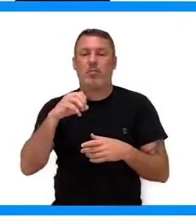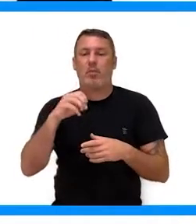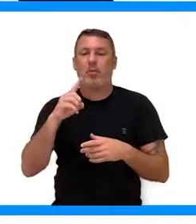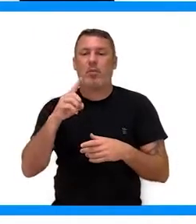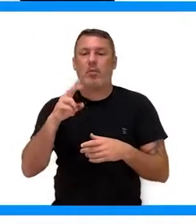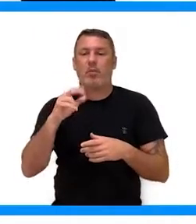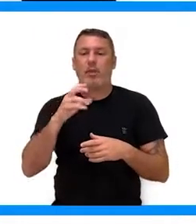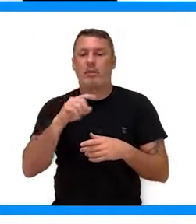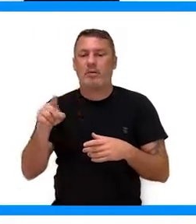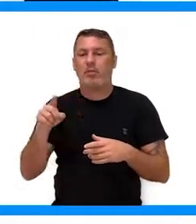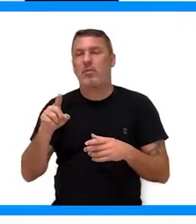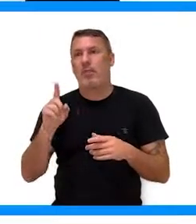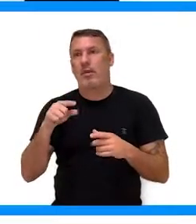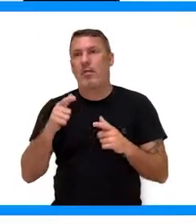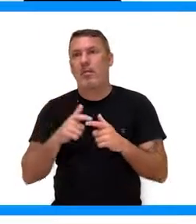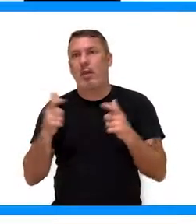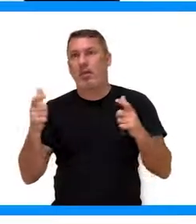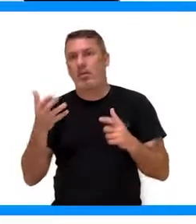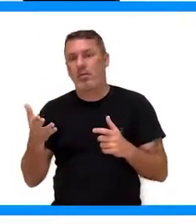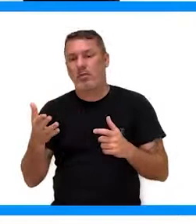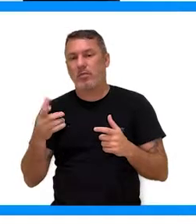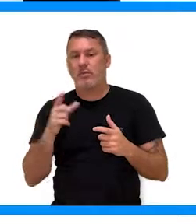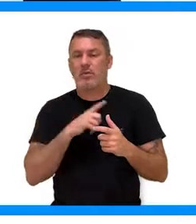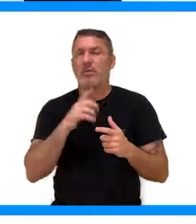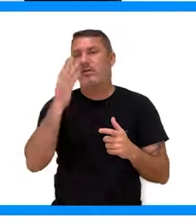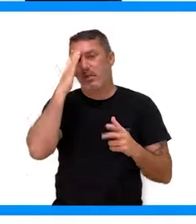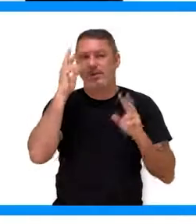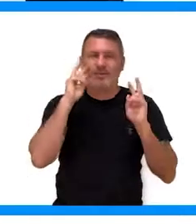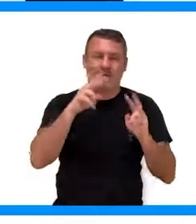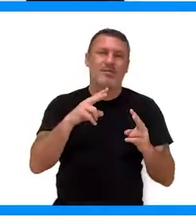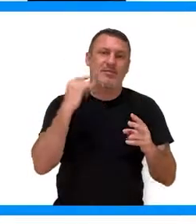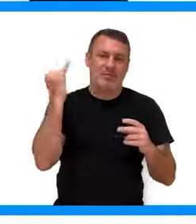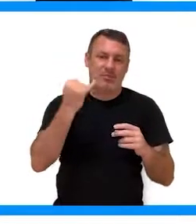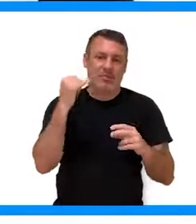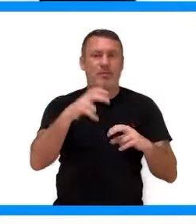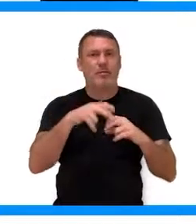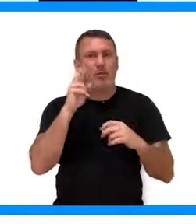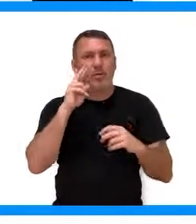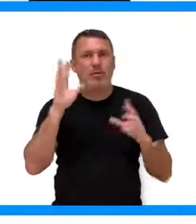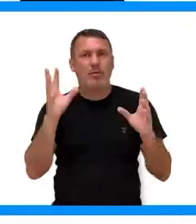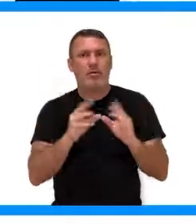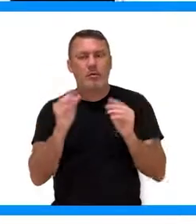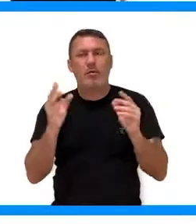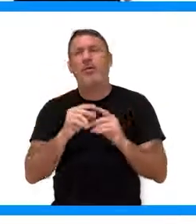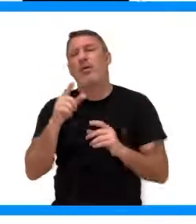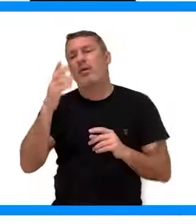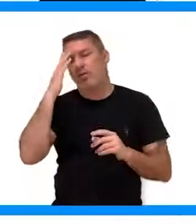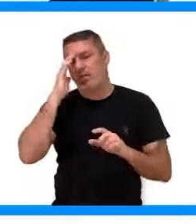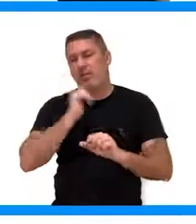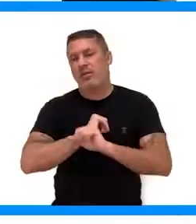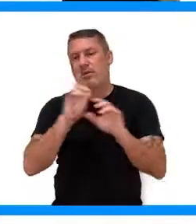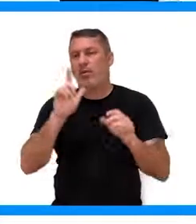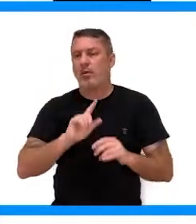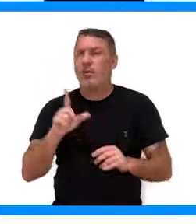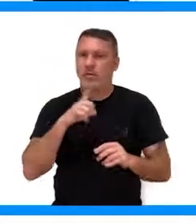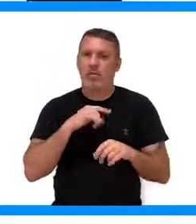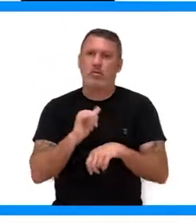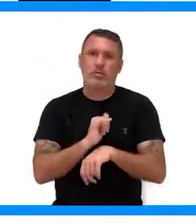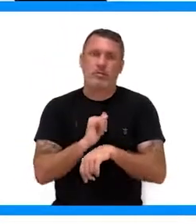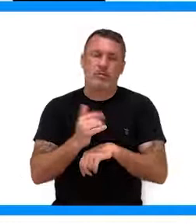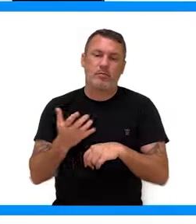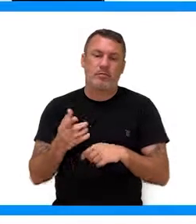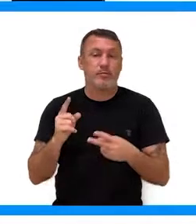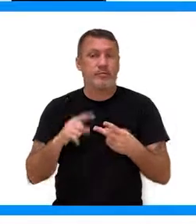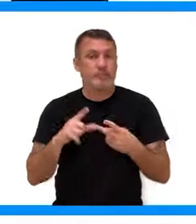essa modulação ela vai ser em tamanho maior. Tá reconhecendo essa importância? Estou dando um simples exemplo para você entender que, claro, existe